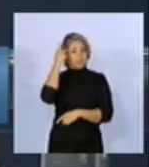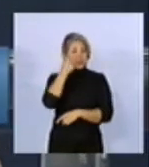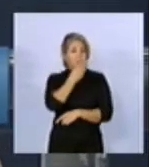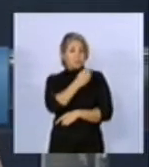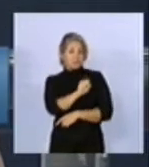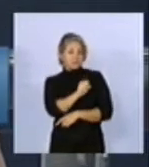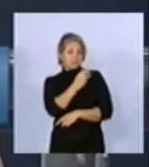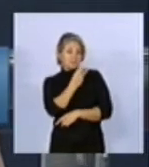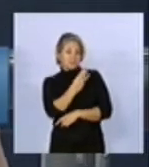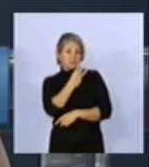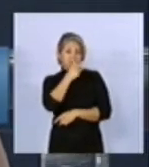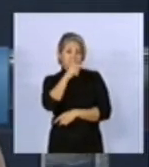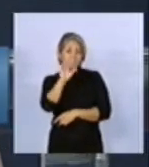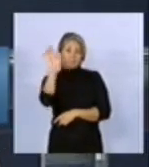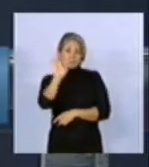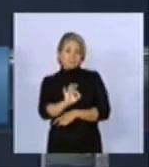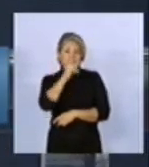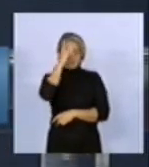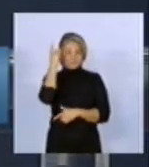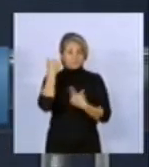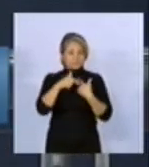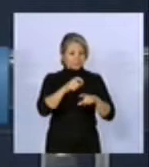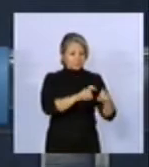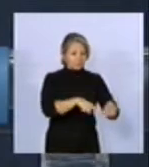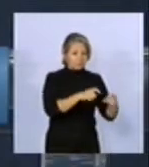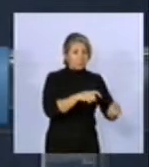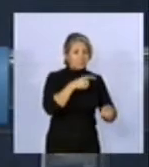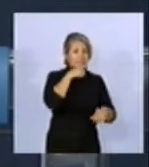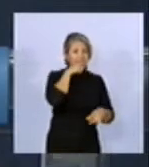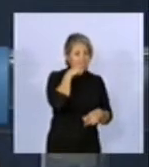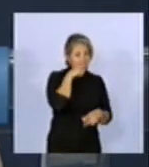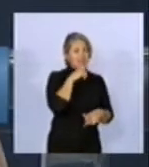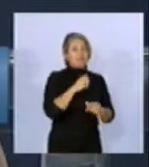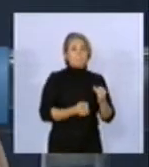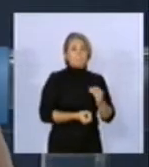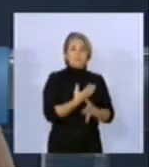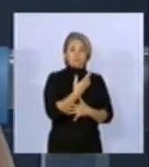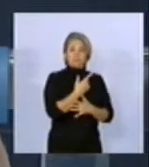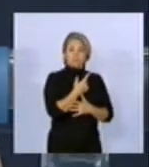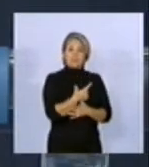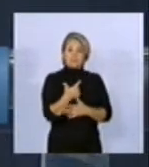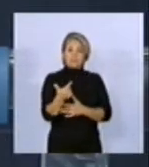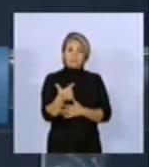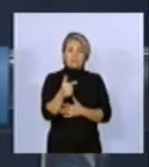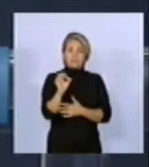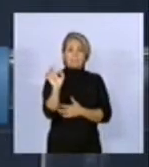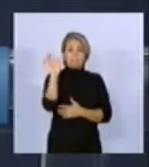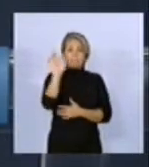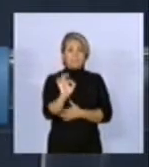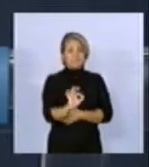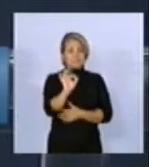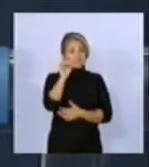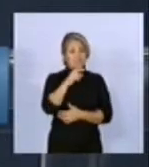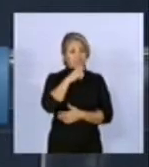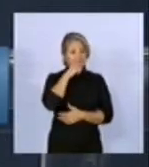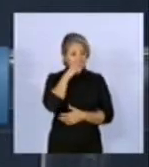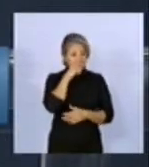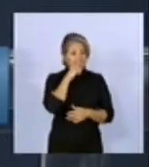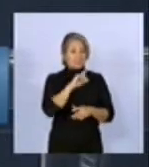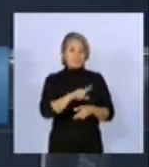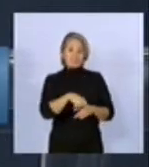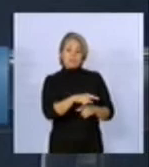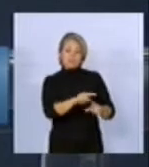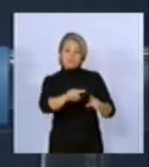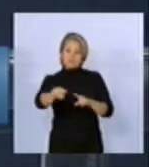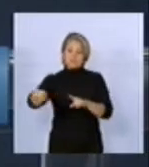83 por cento dos fornecedores de cana produzem 22 por cento da cana e uma média de 46 hectares de